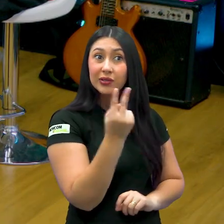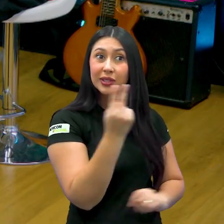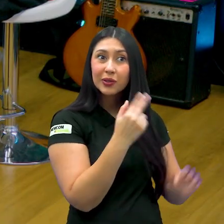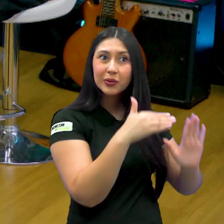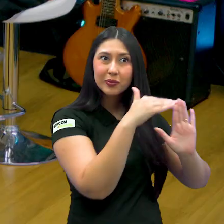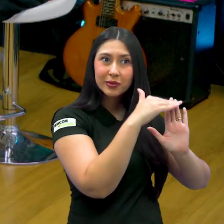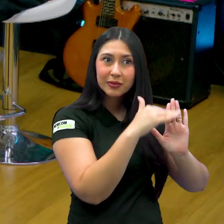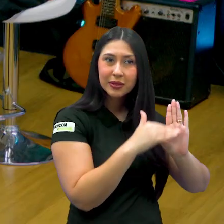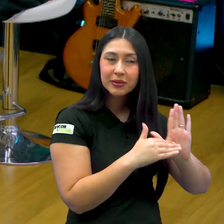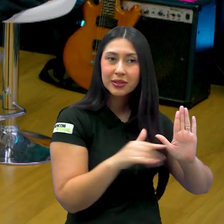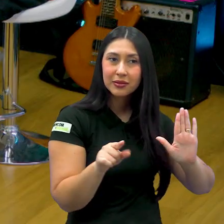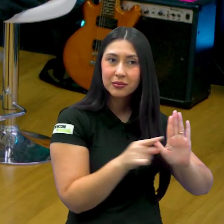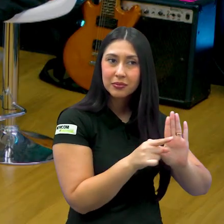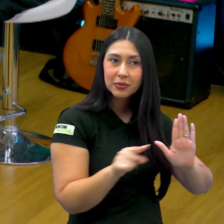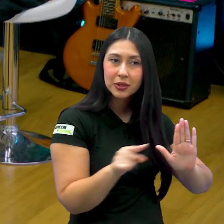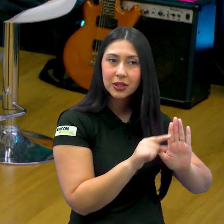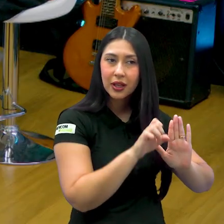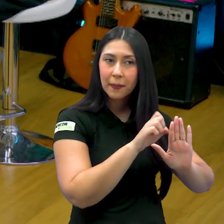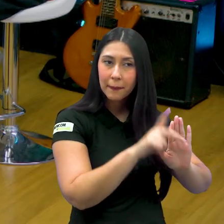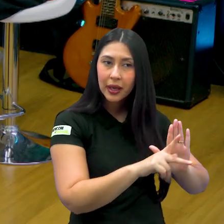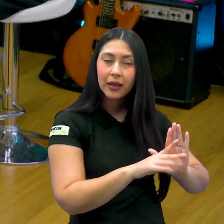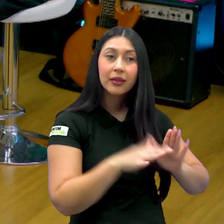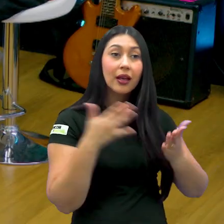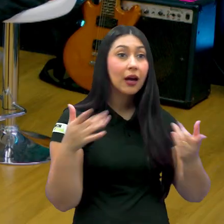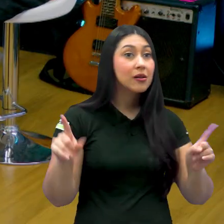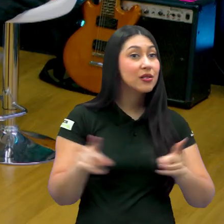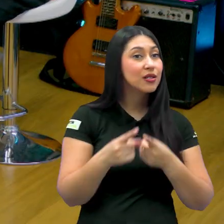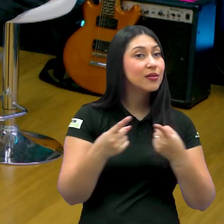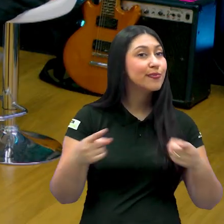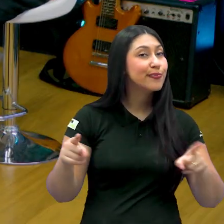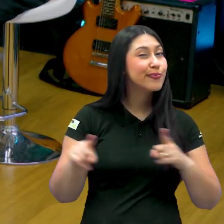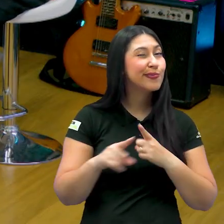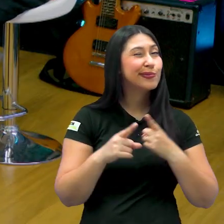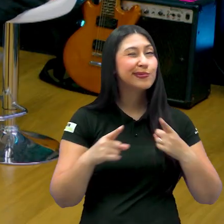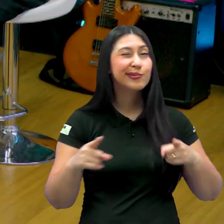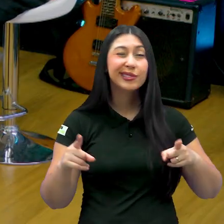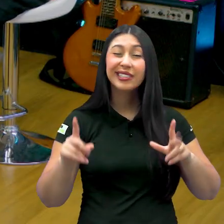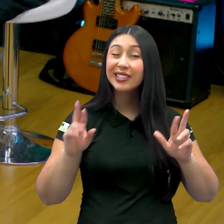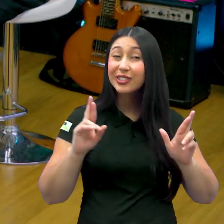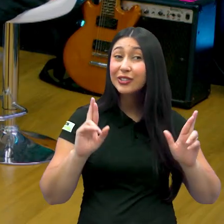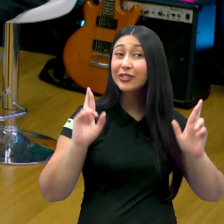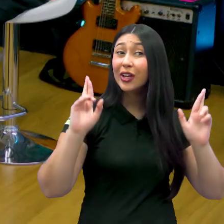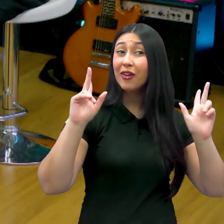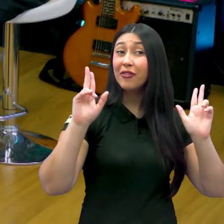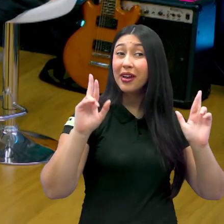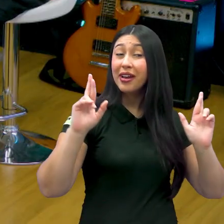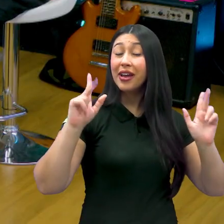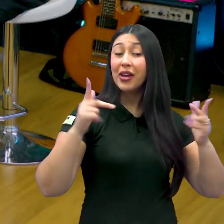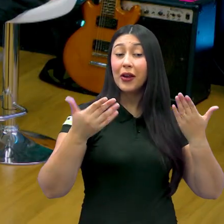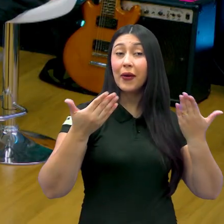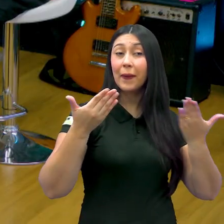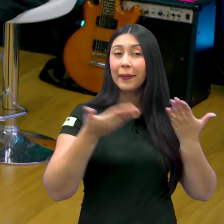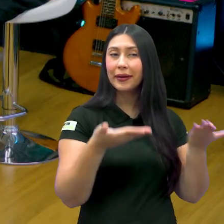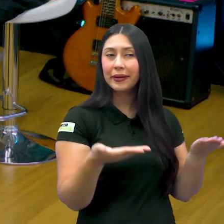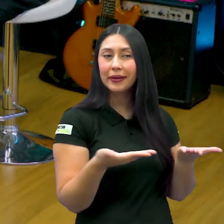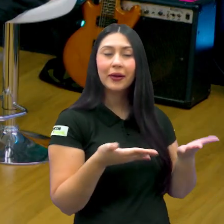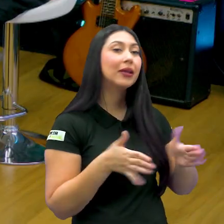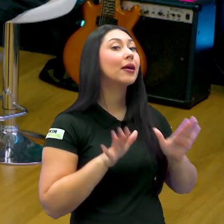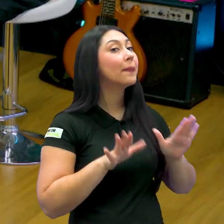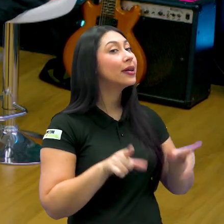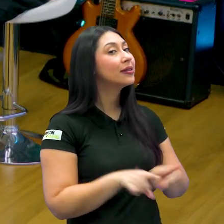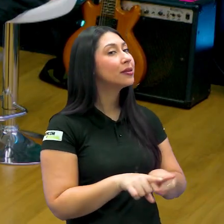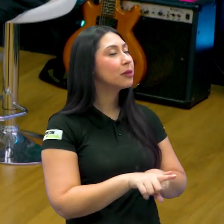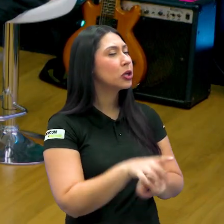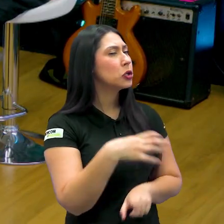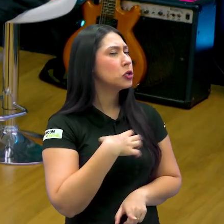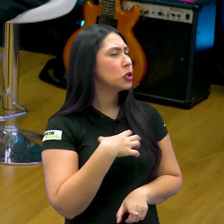EP. As músicas estão saindo um pouco mais diferentes dessa primeira leva, mas ainda no mesmo